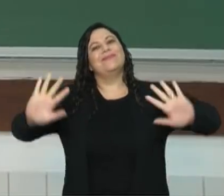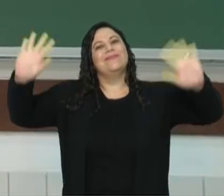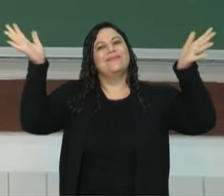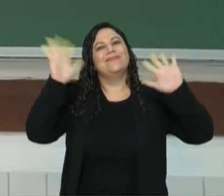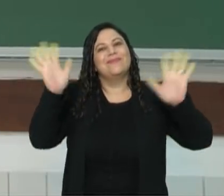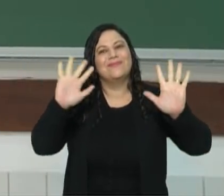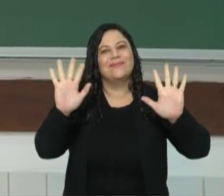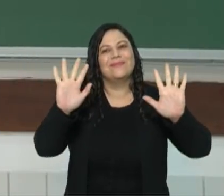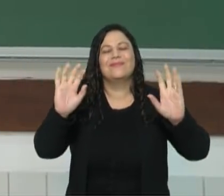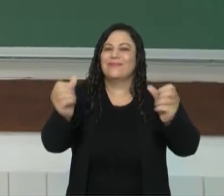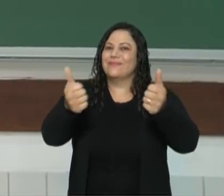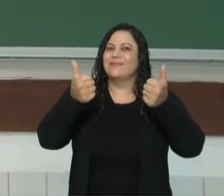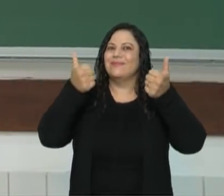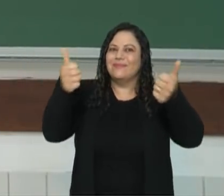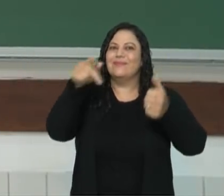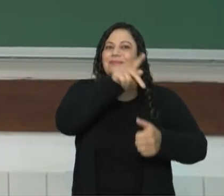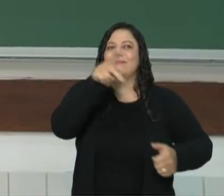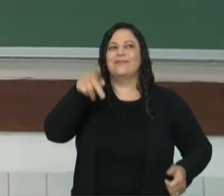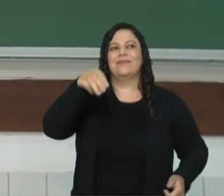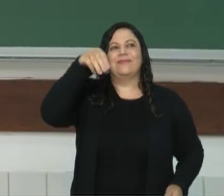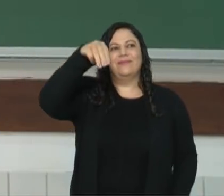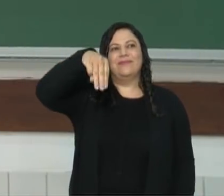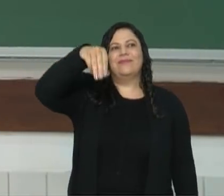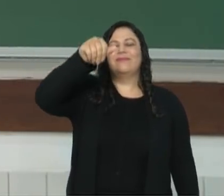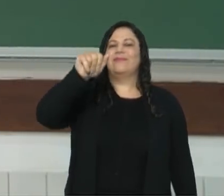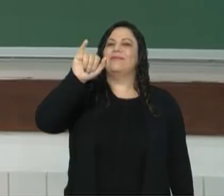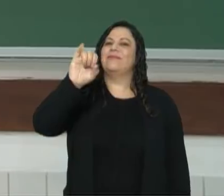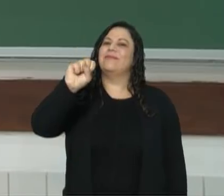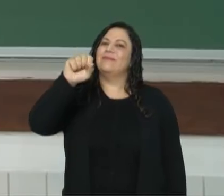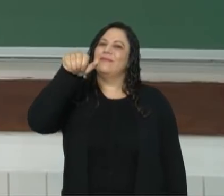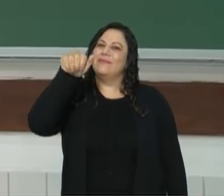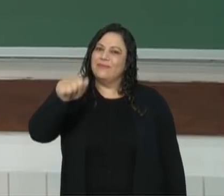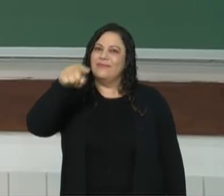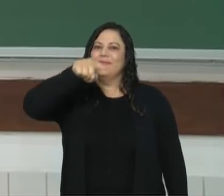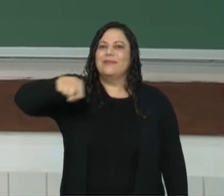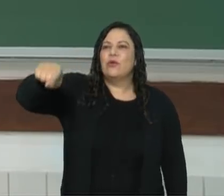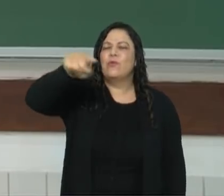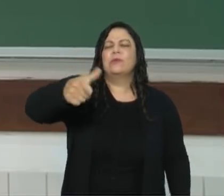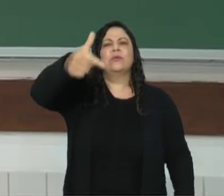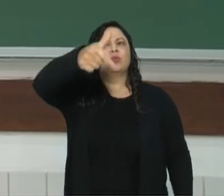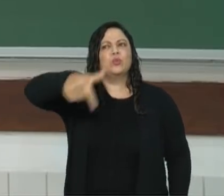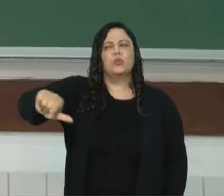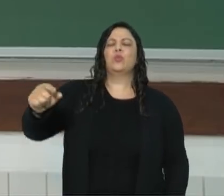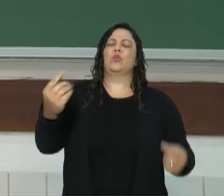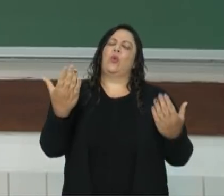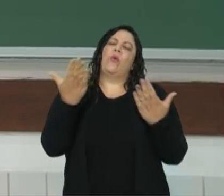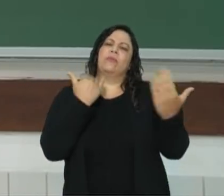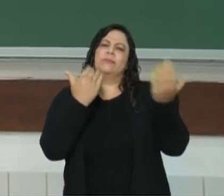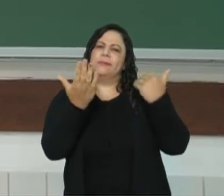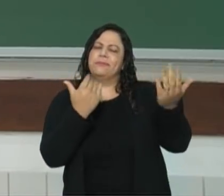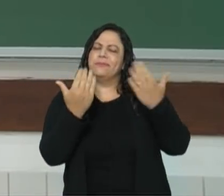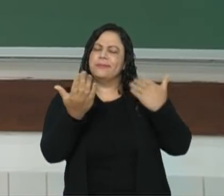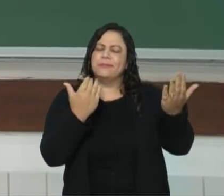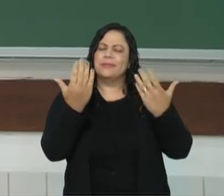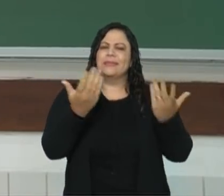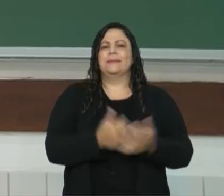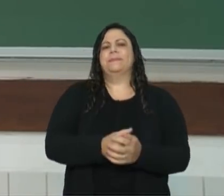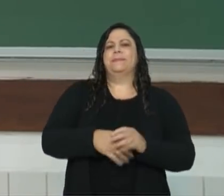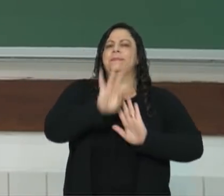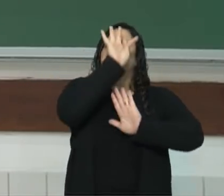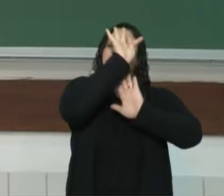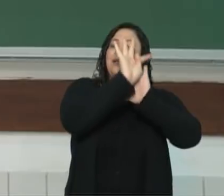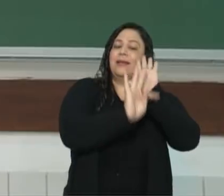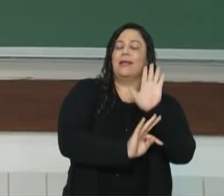Olá, pessoal. Professora Maísa com você, novamente para discutir textos, língua